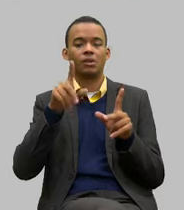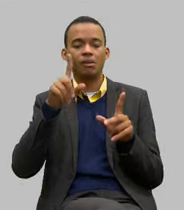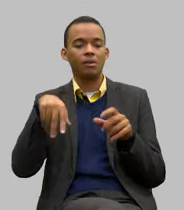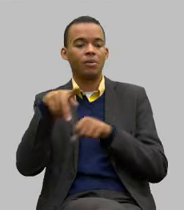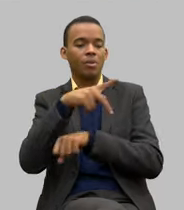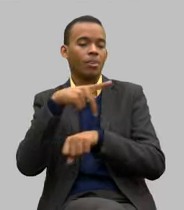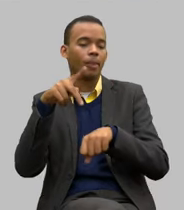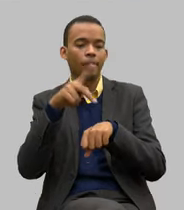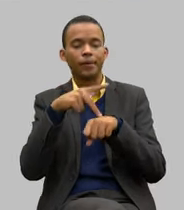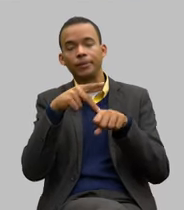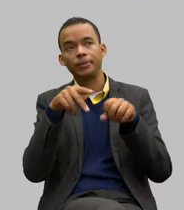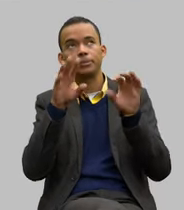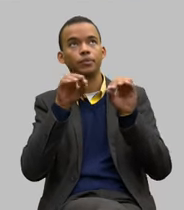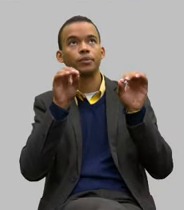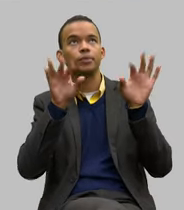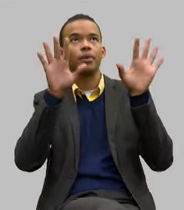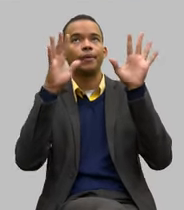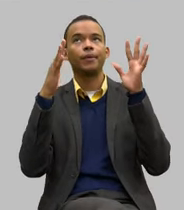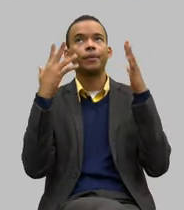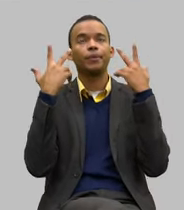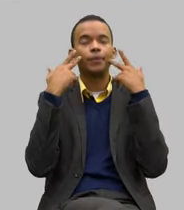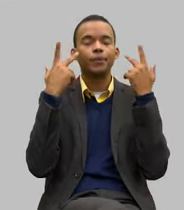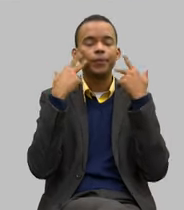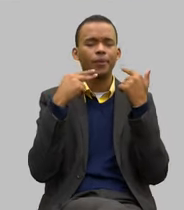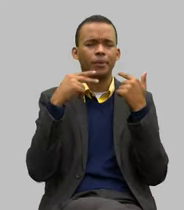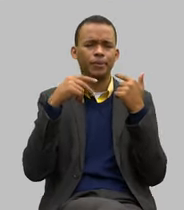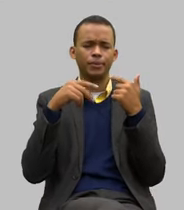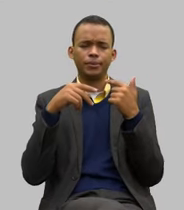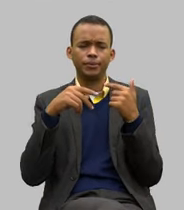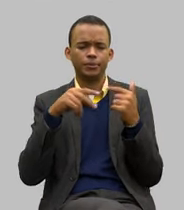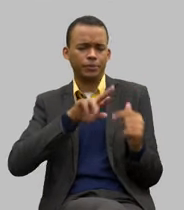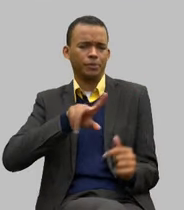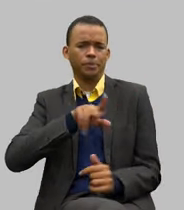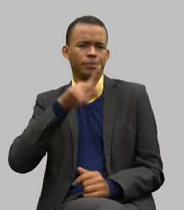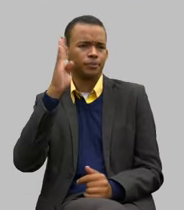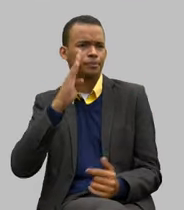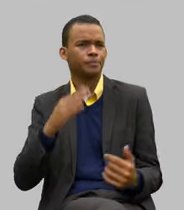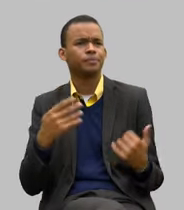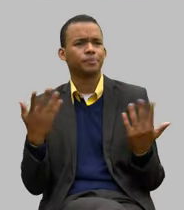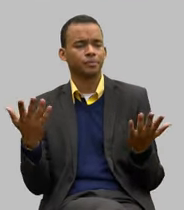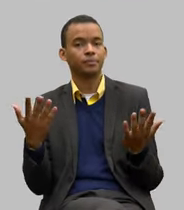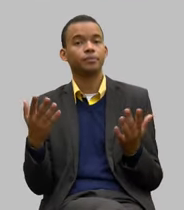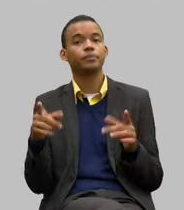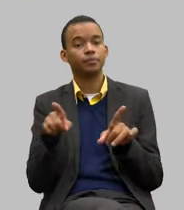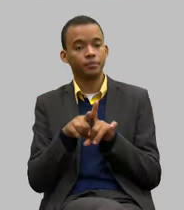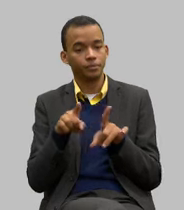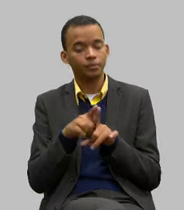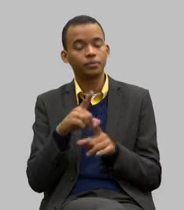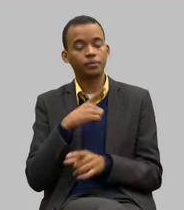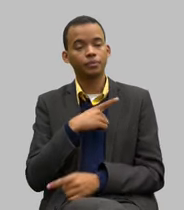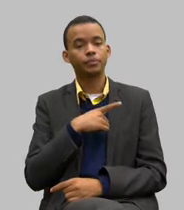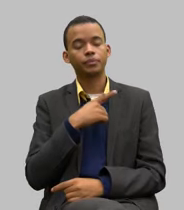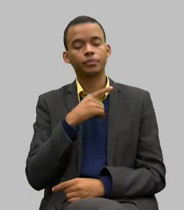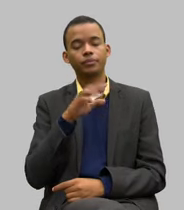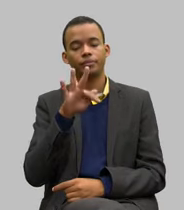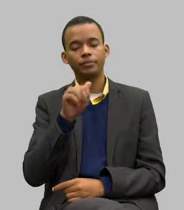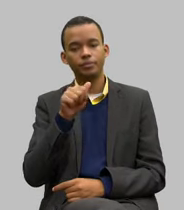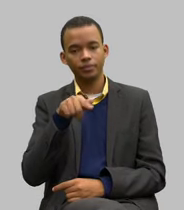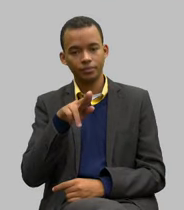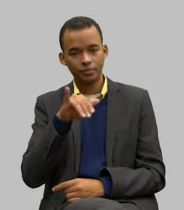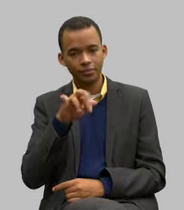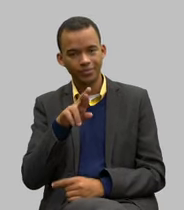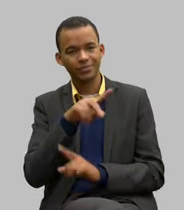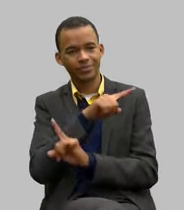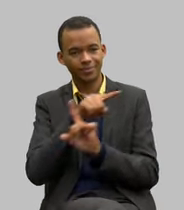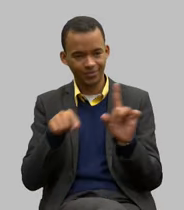Alice que não é o Brasil não é mas também secretário depois que o tal do faim proibiu durante a pandemia a